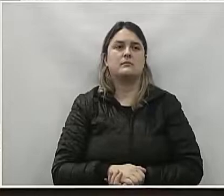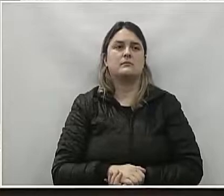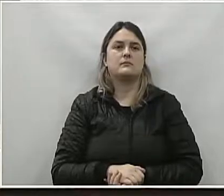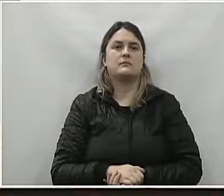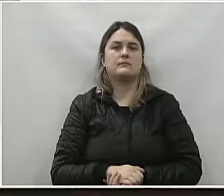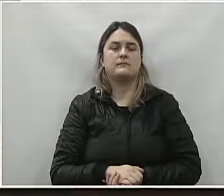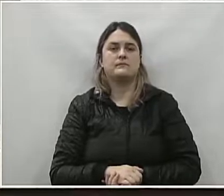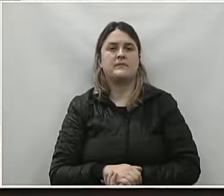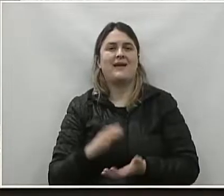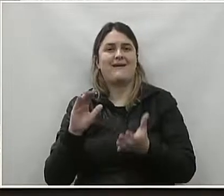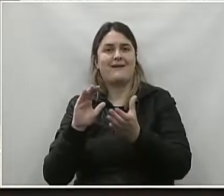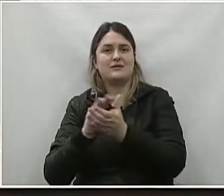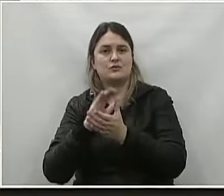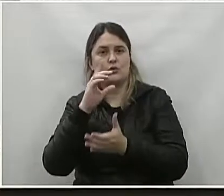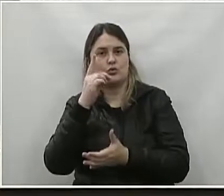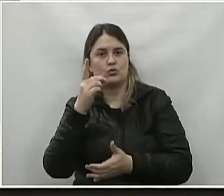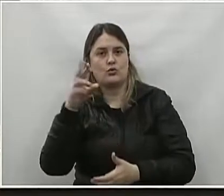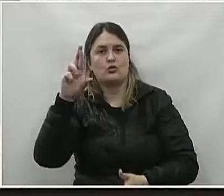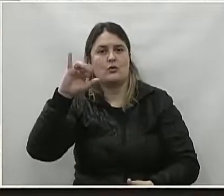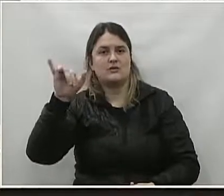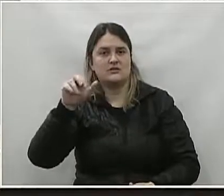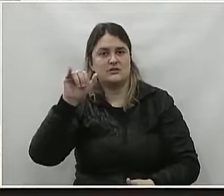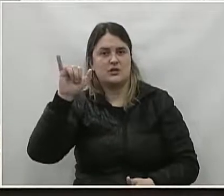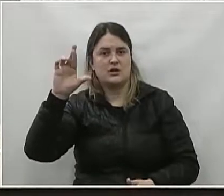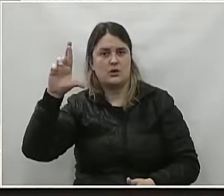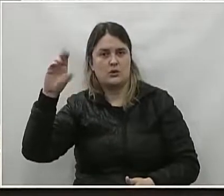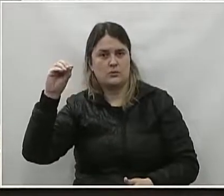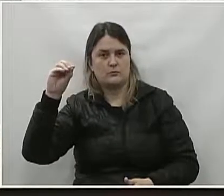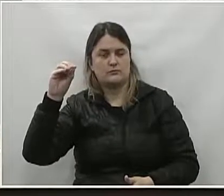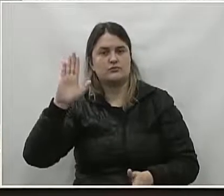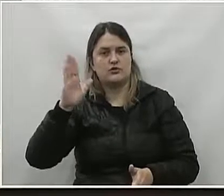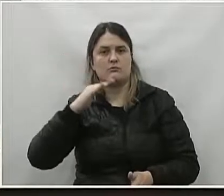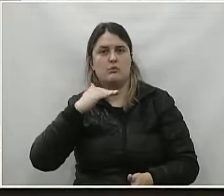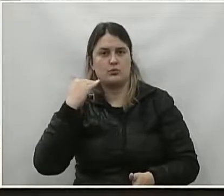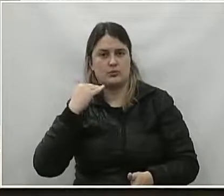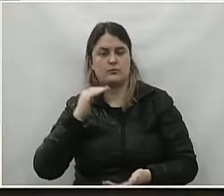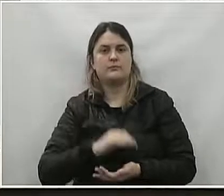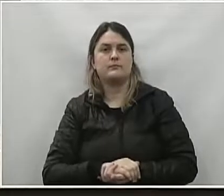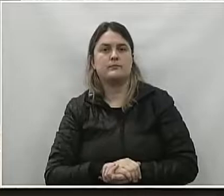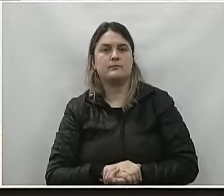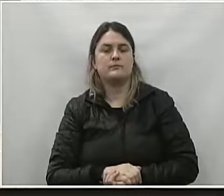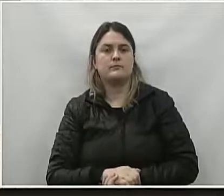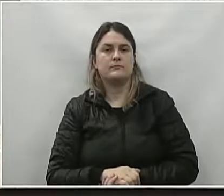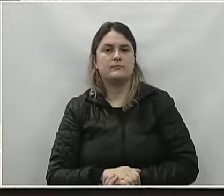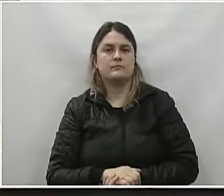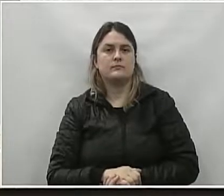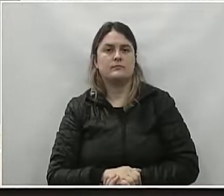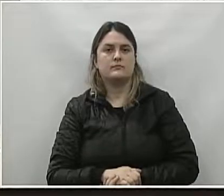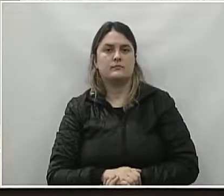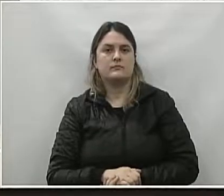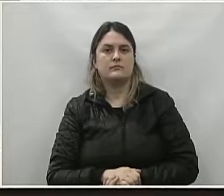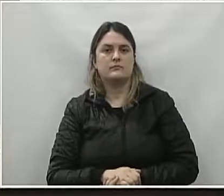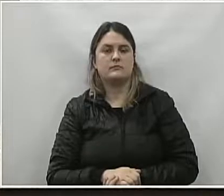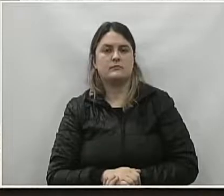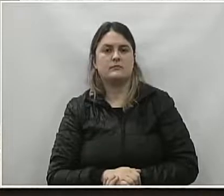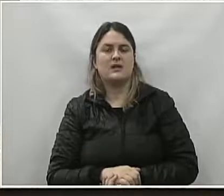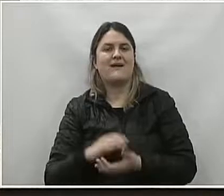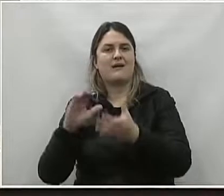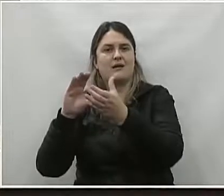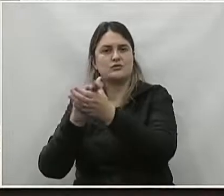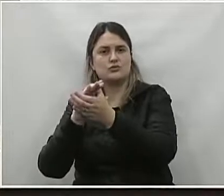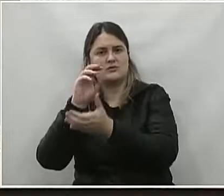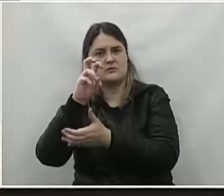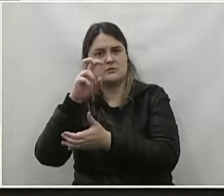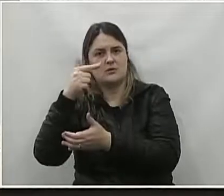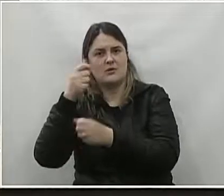do casamento com o Dr. Jairo, em memória, foi por 52